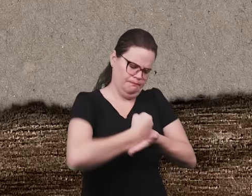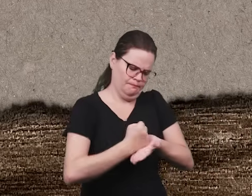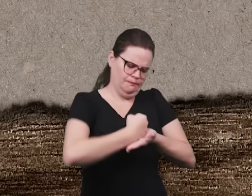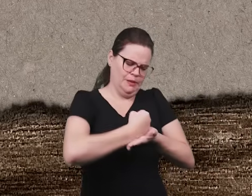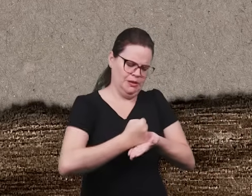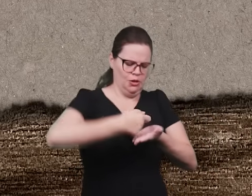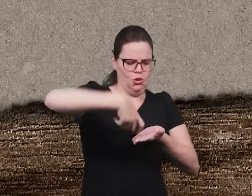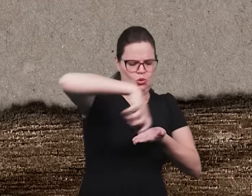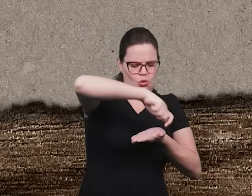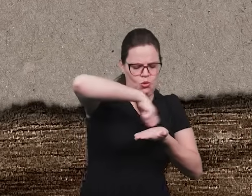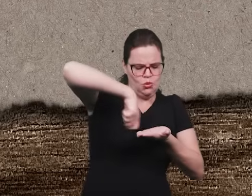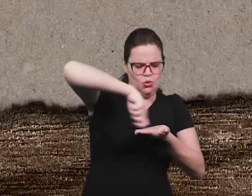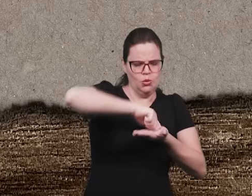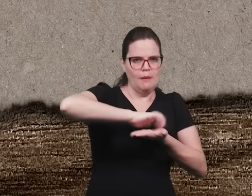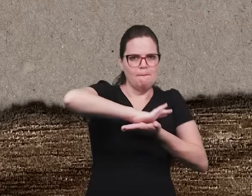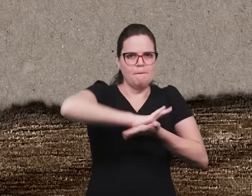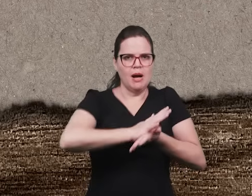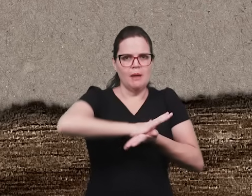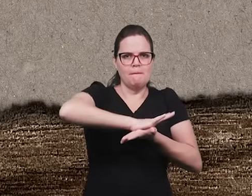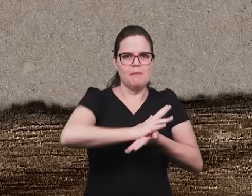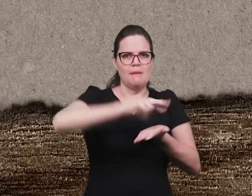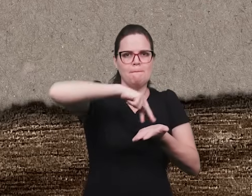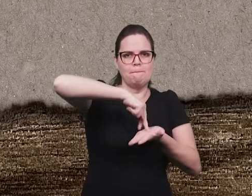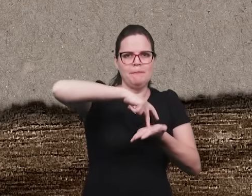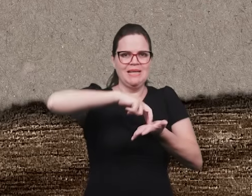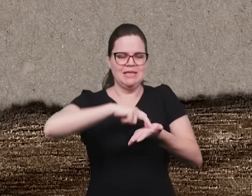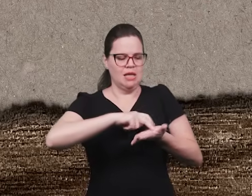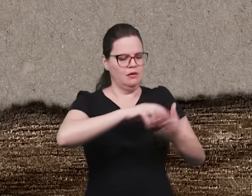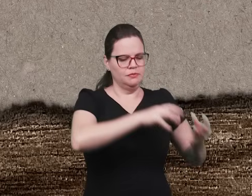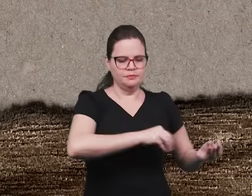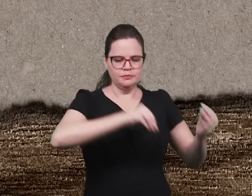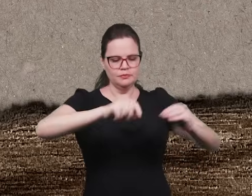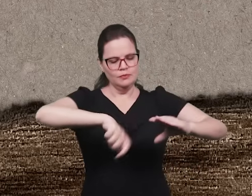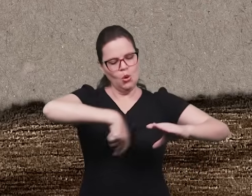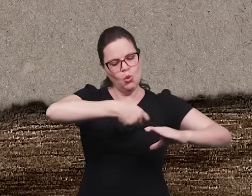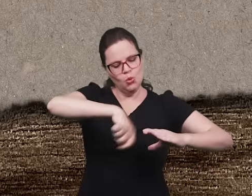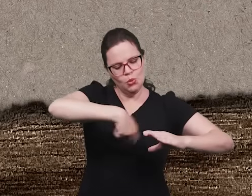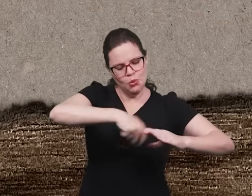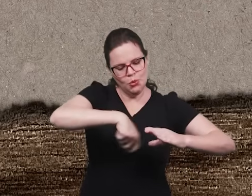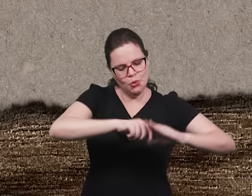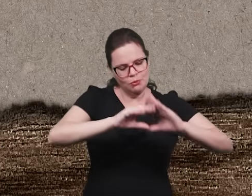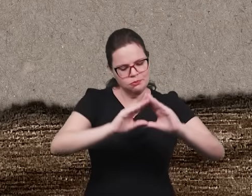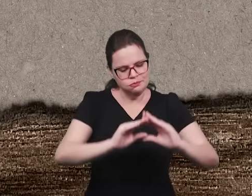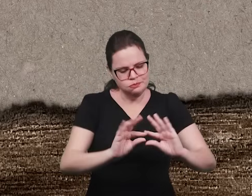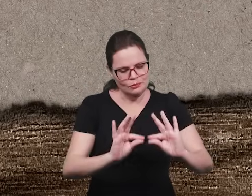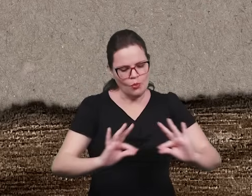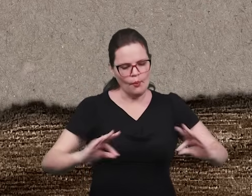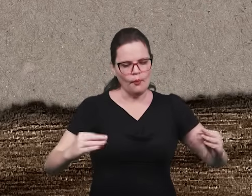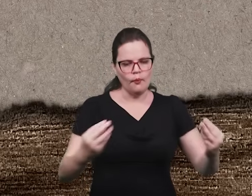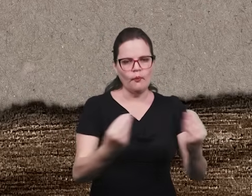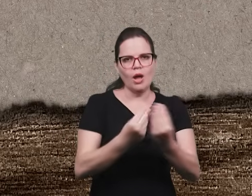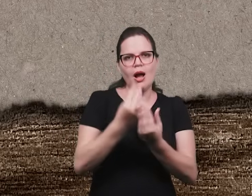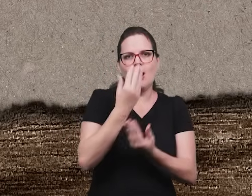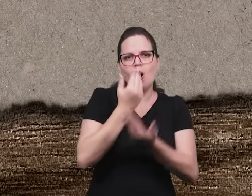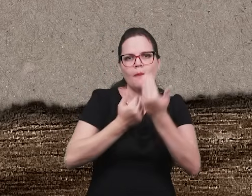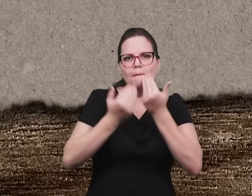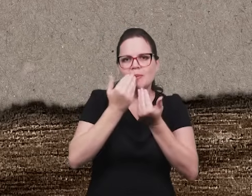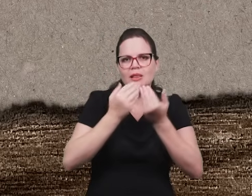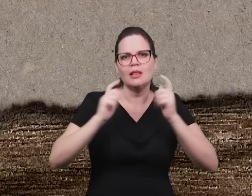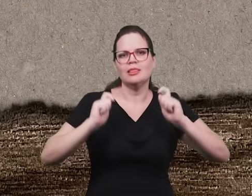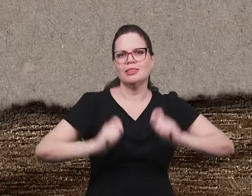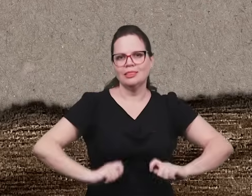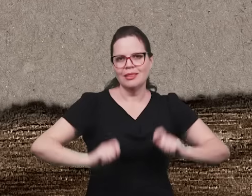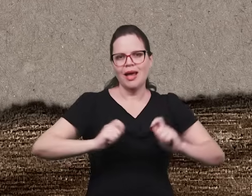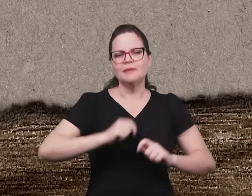num grau o pisava, e em panelas o cozia, e dele fazia bolos. E o